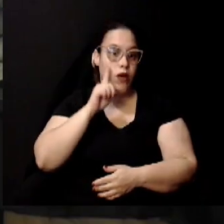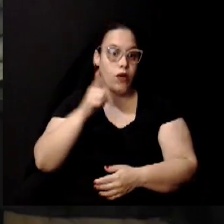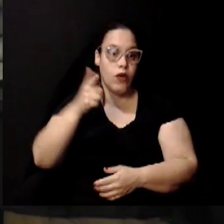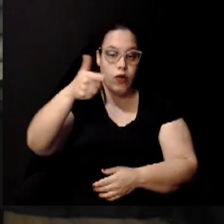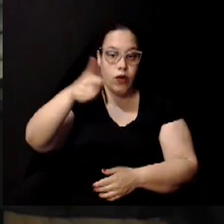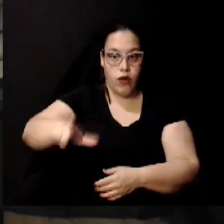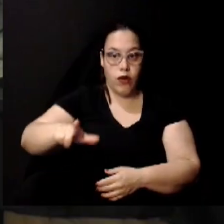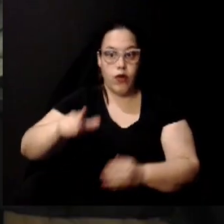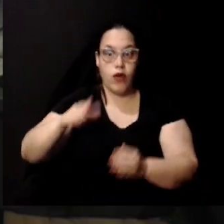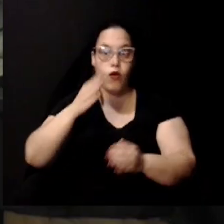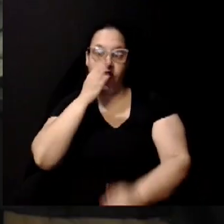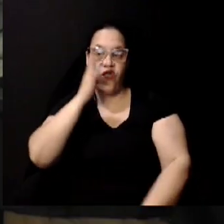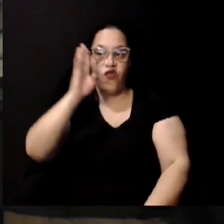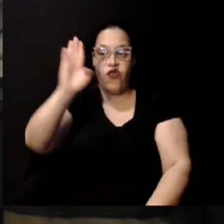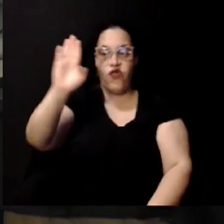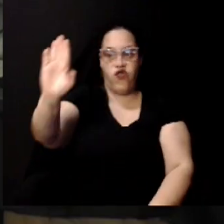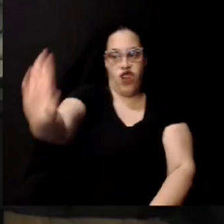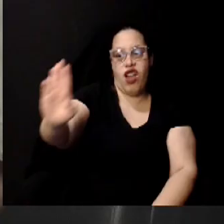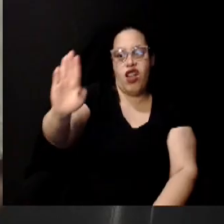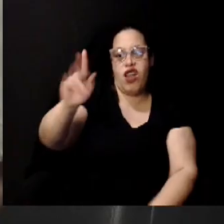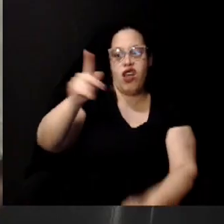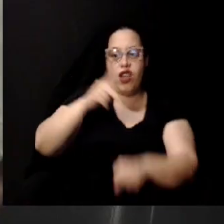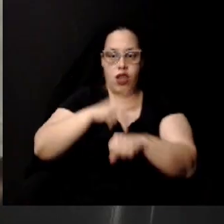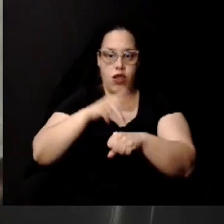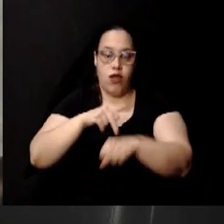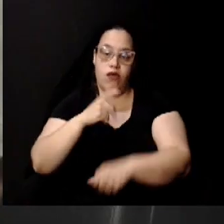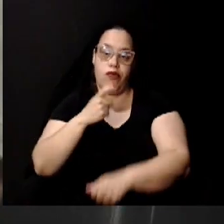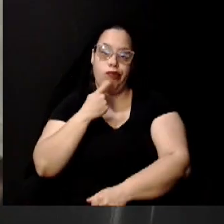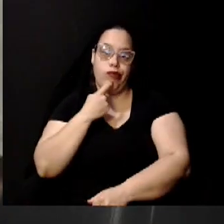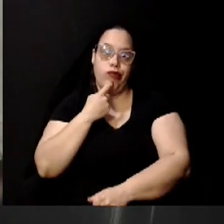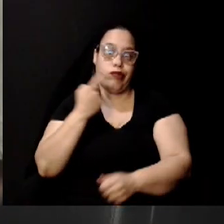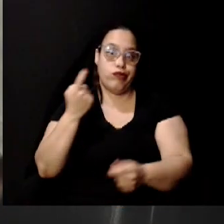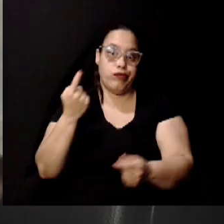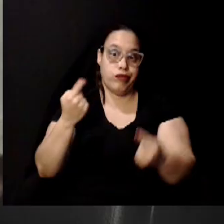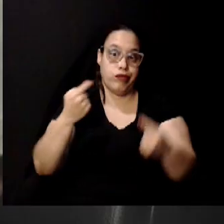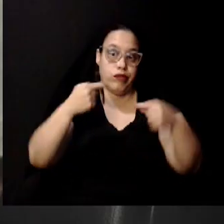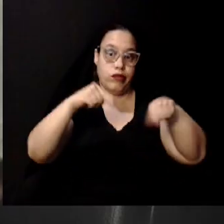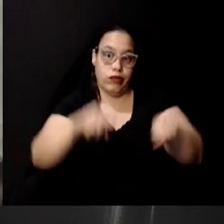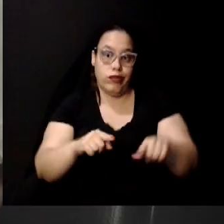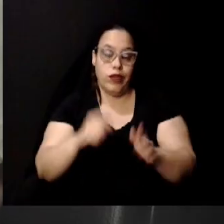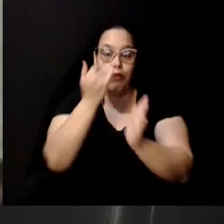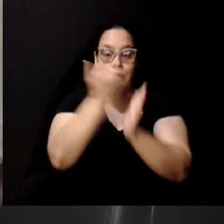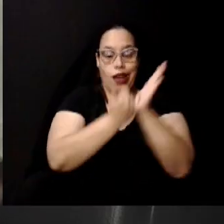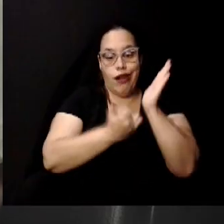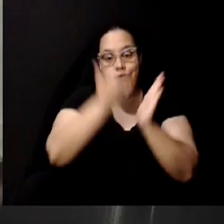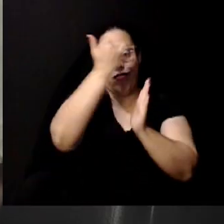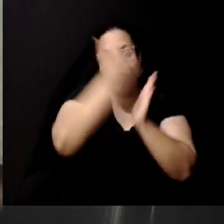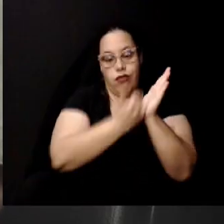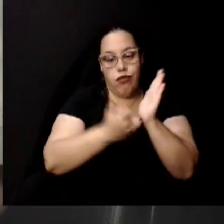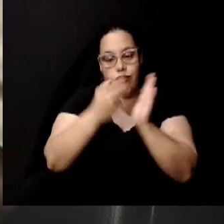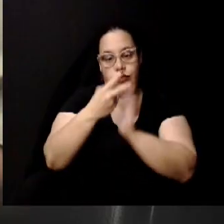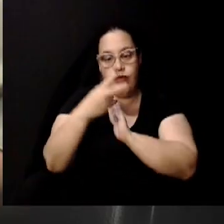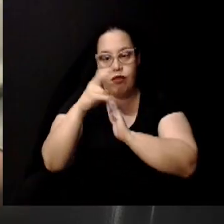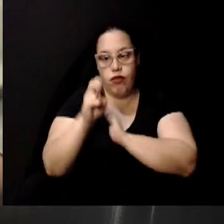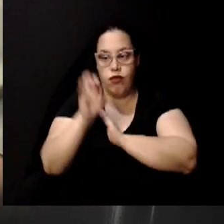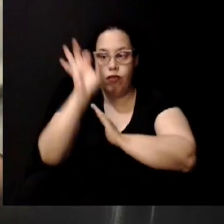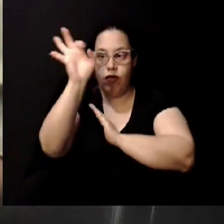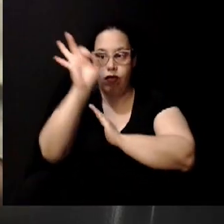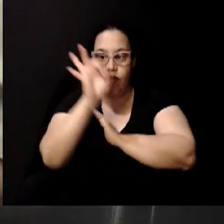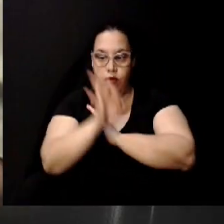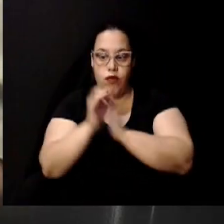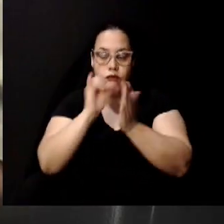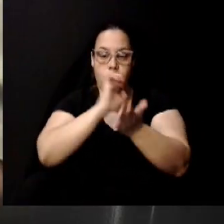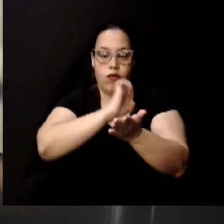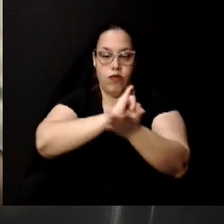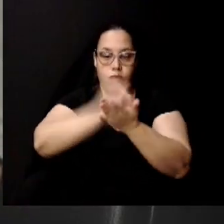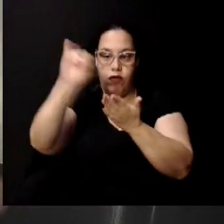né, porque afinal Campinas vai ser uma das mais atingidas pelas tarifas, né, cerca de 25% das nossas exportações para os Estados